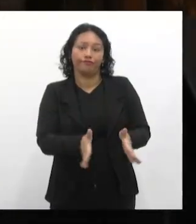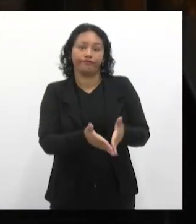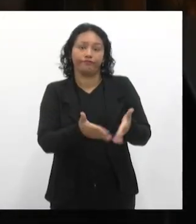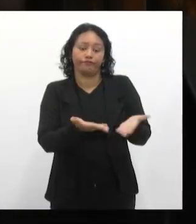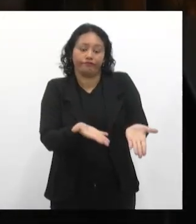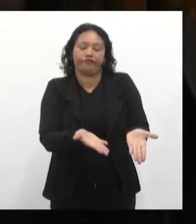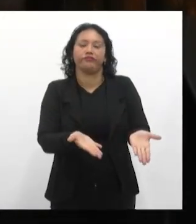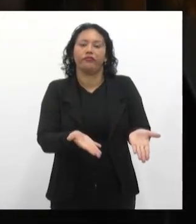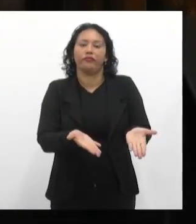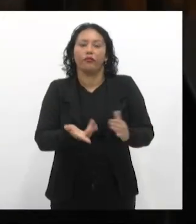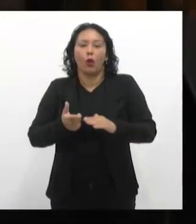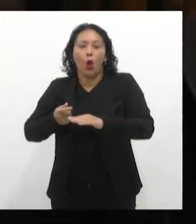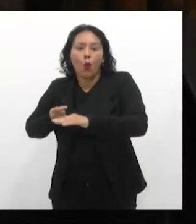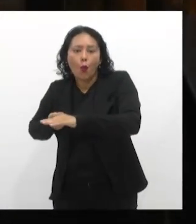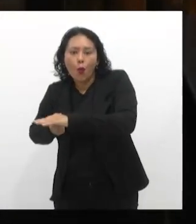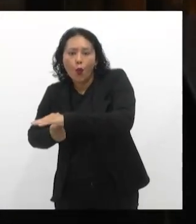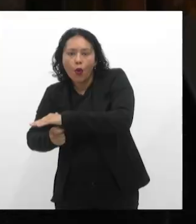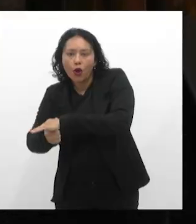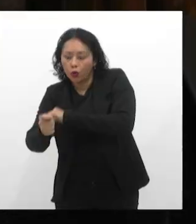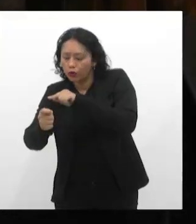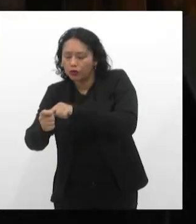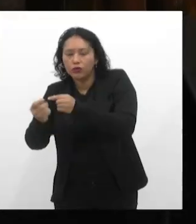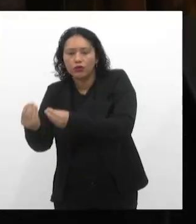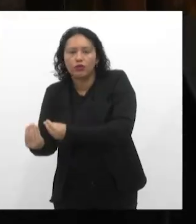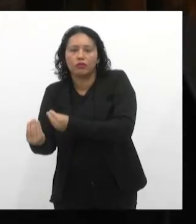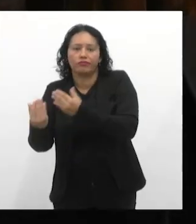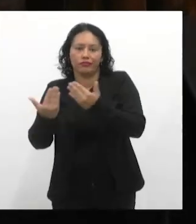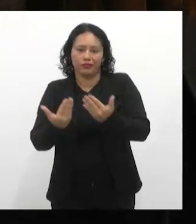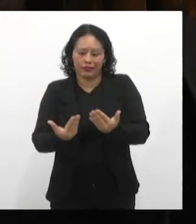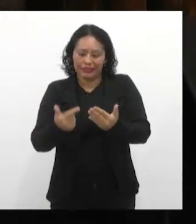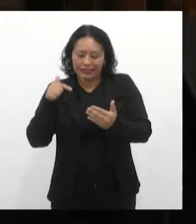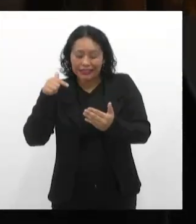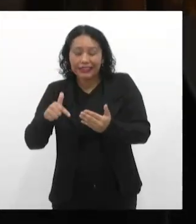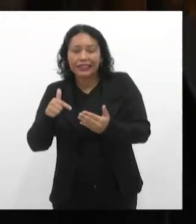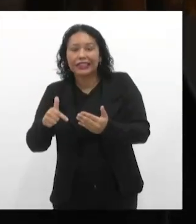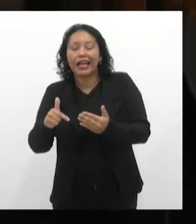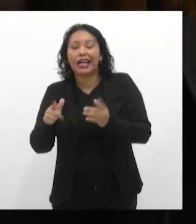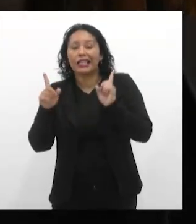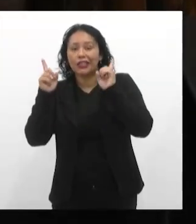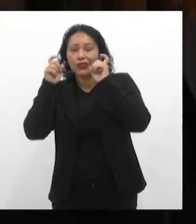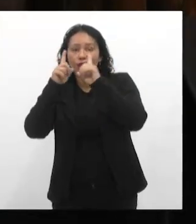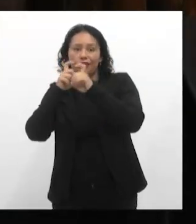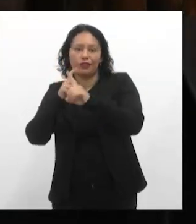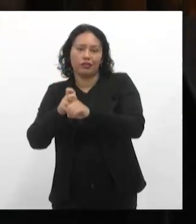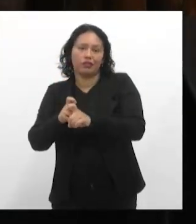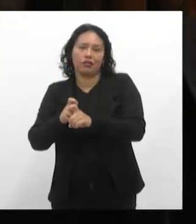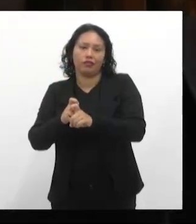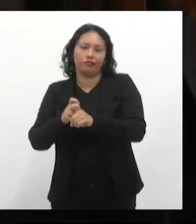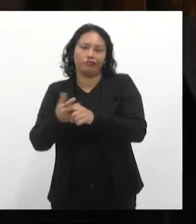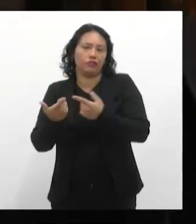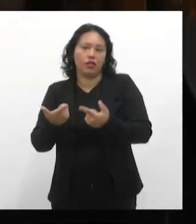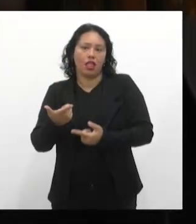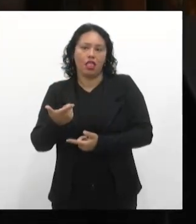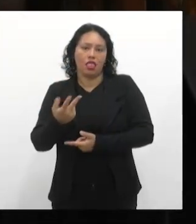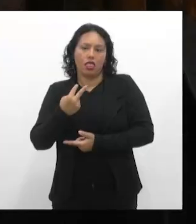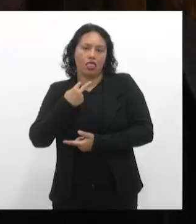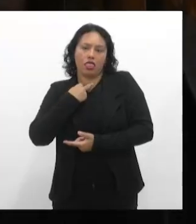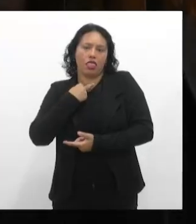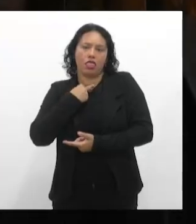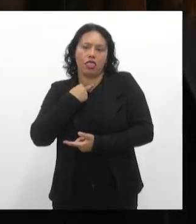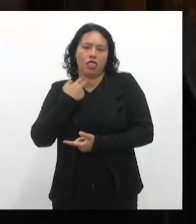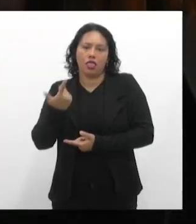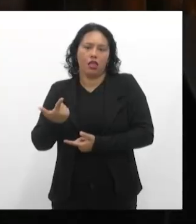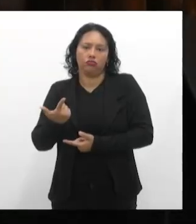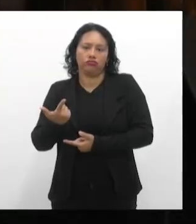os recursos hoje disponíveis estão muito distantes da eficiência econômica que se espera do